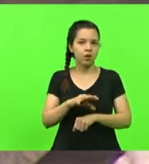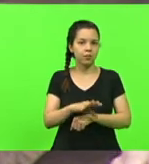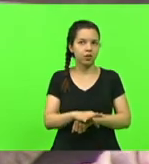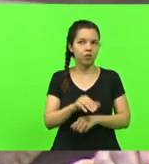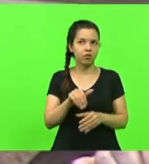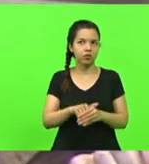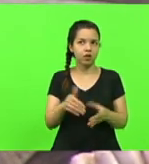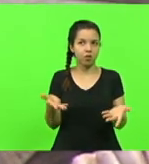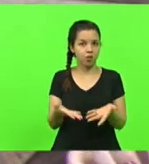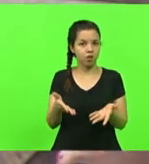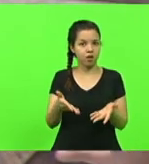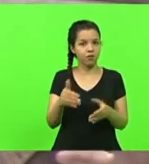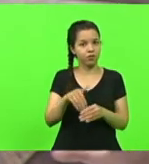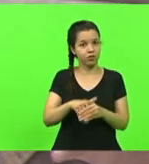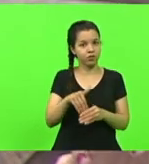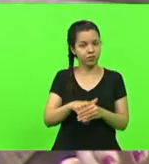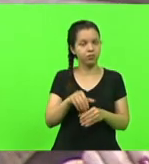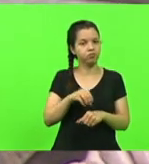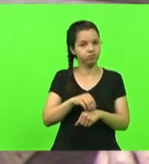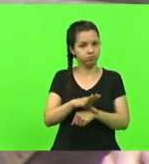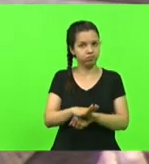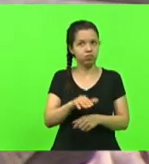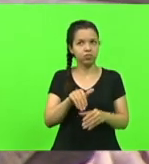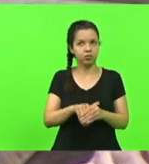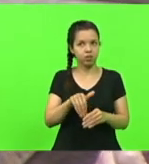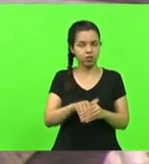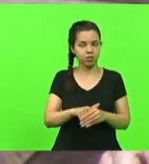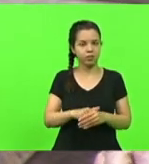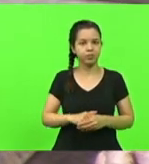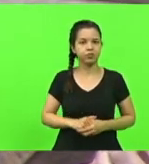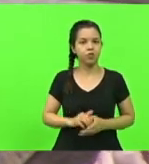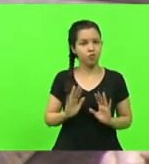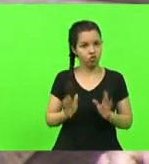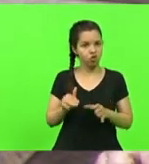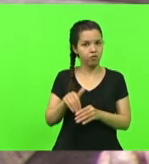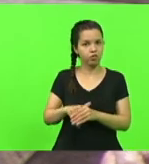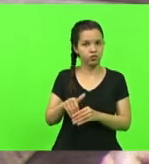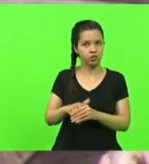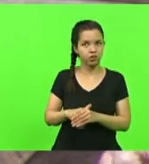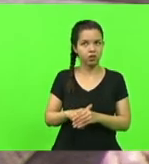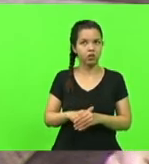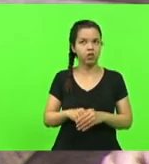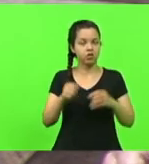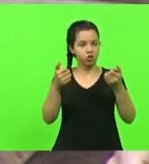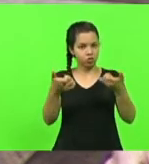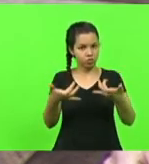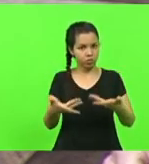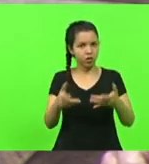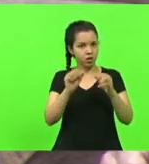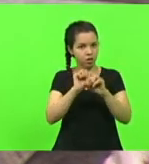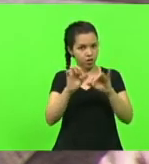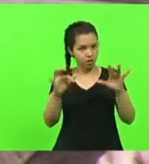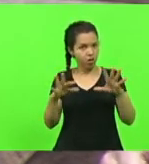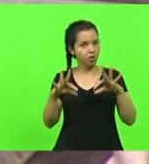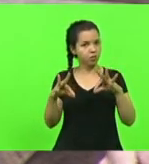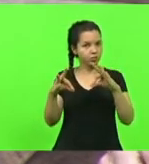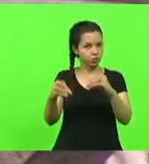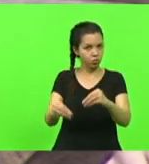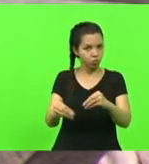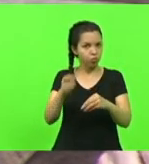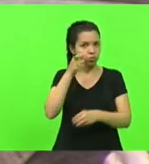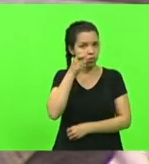estamos em votação. Para o encaminhamento de voto. Só no encaminhamento de voto, eu, inclusive, já votei. Só deixar claro aqui, para todos que nos